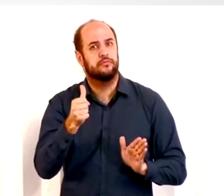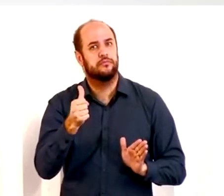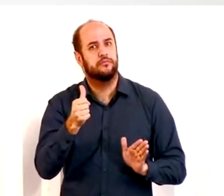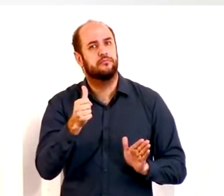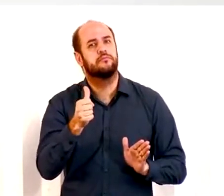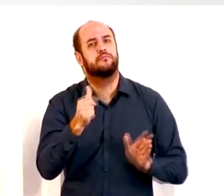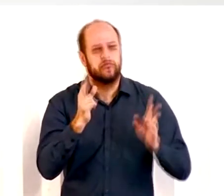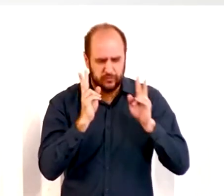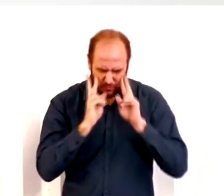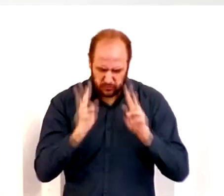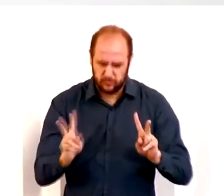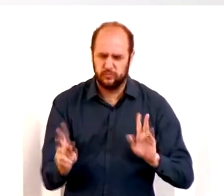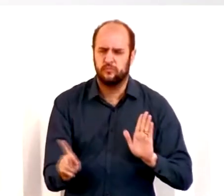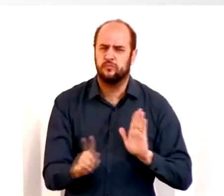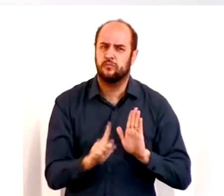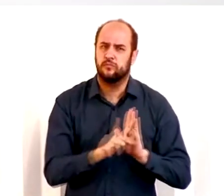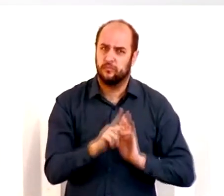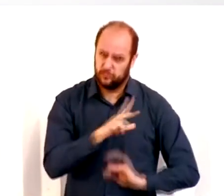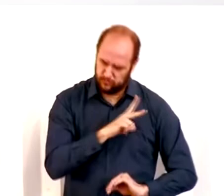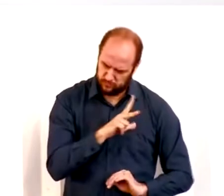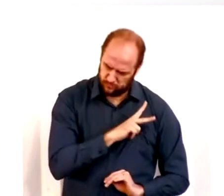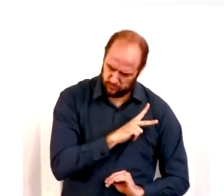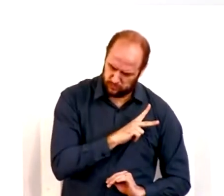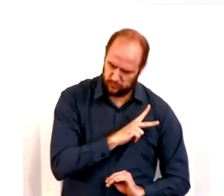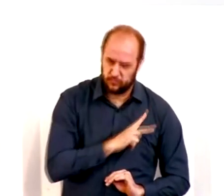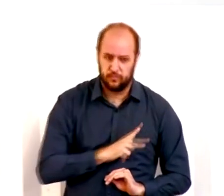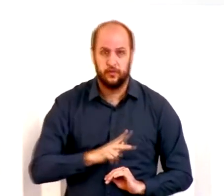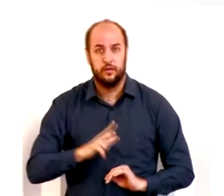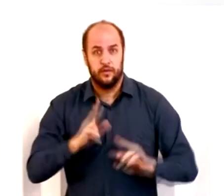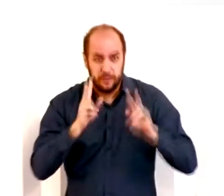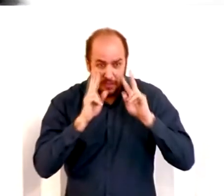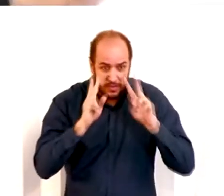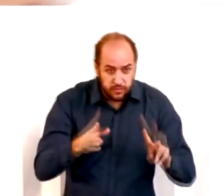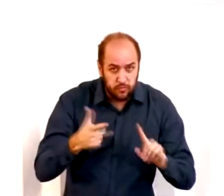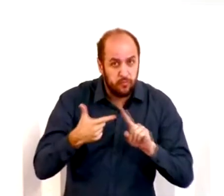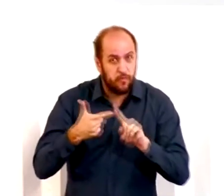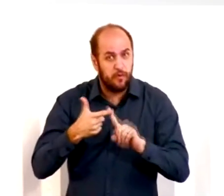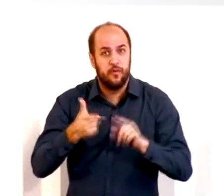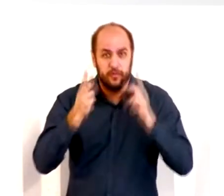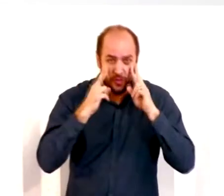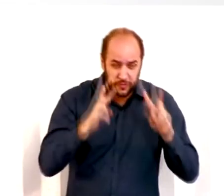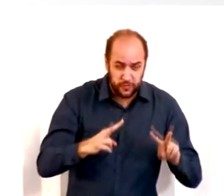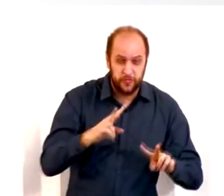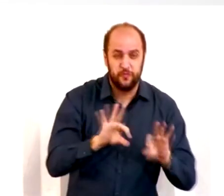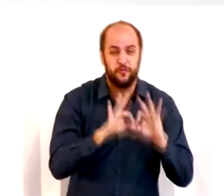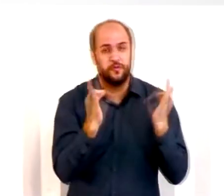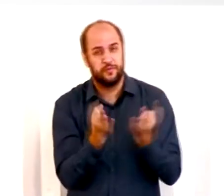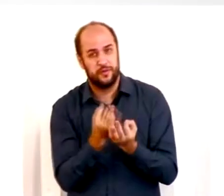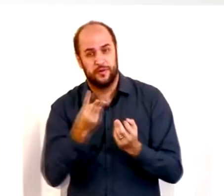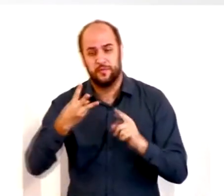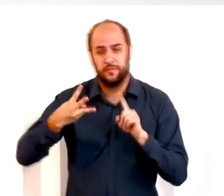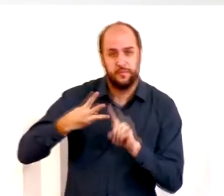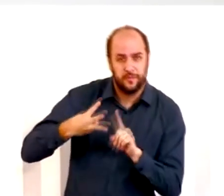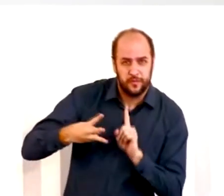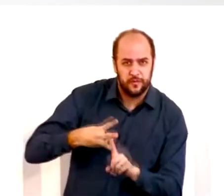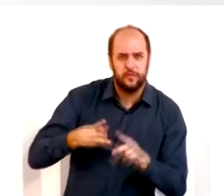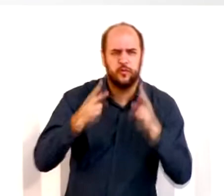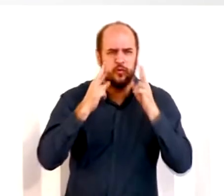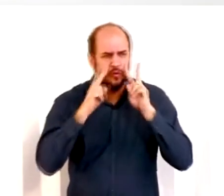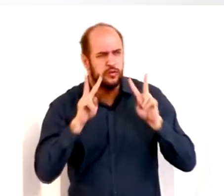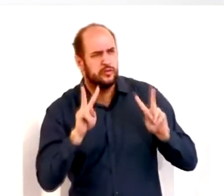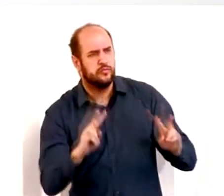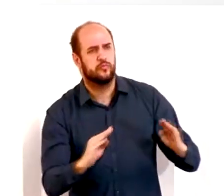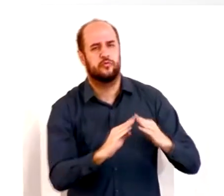tenham um testemunho pessoal, que tenham um testemunho da família e que tenham o testemunho da própria igreja. Estes serão